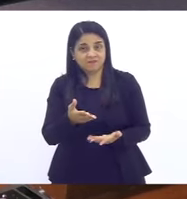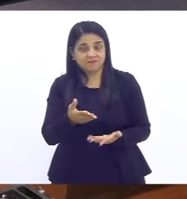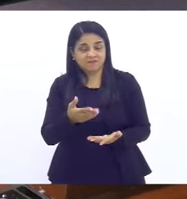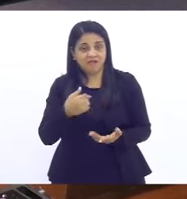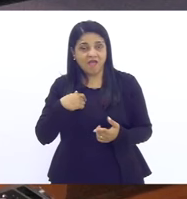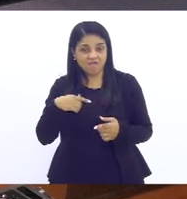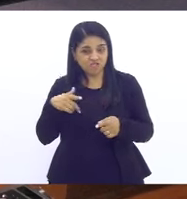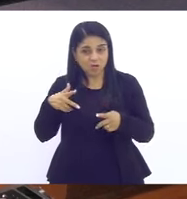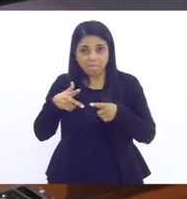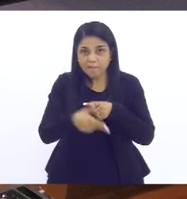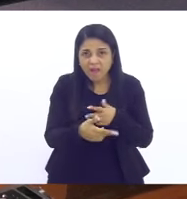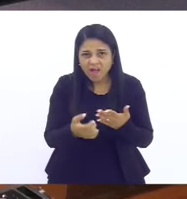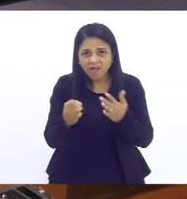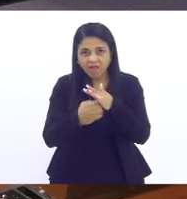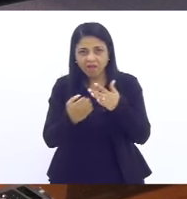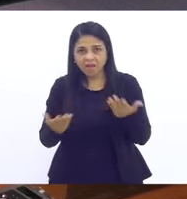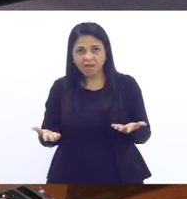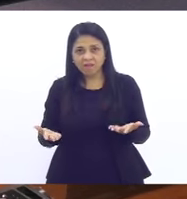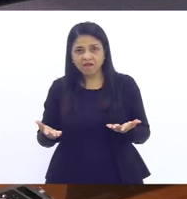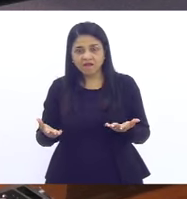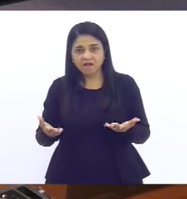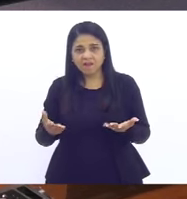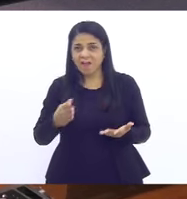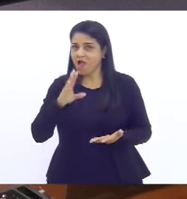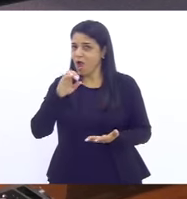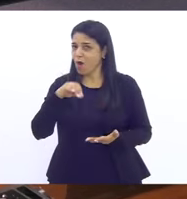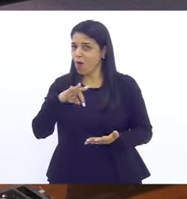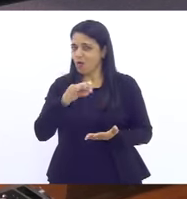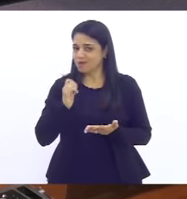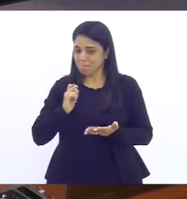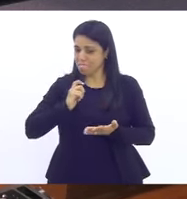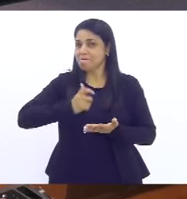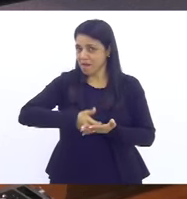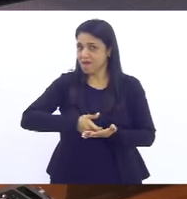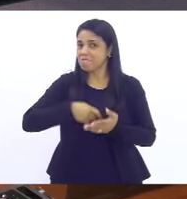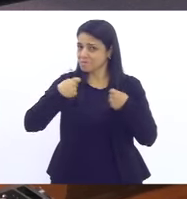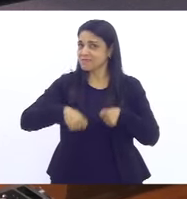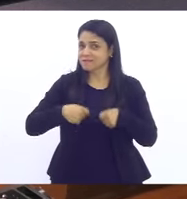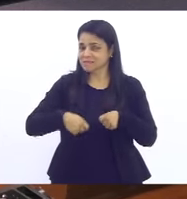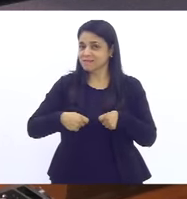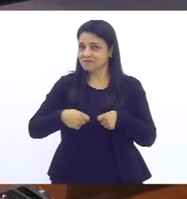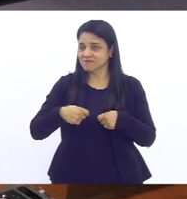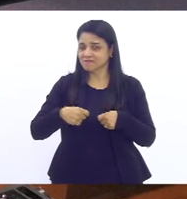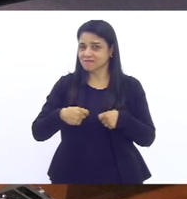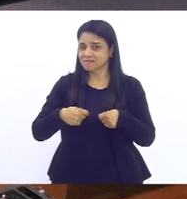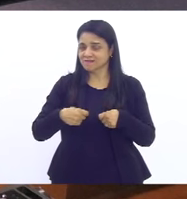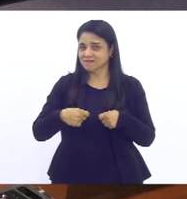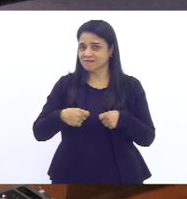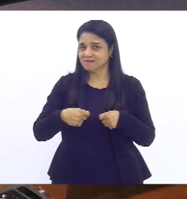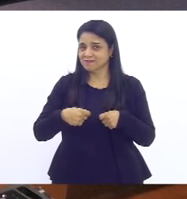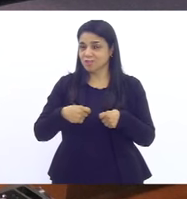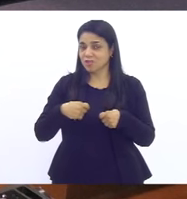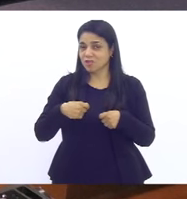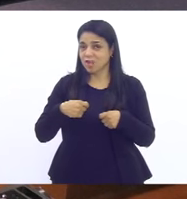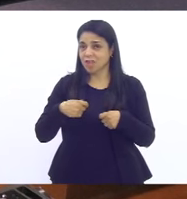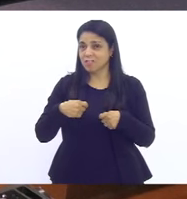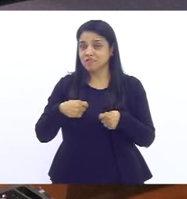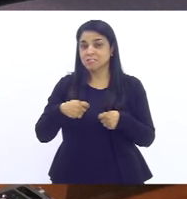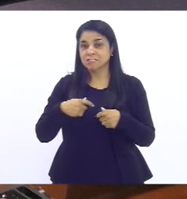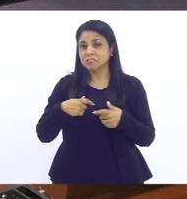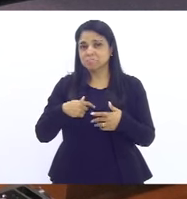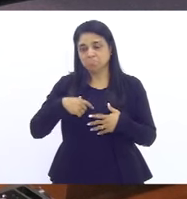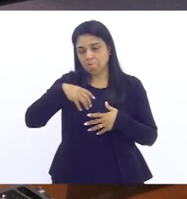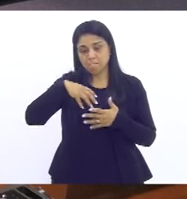cortar. A conta não espera. A conta chega, corta e se